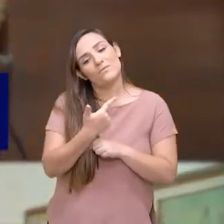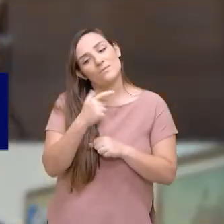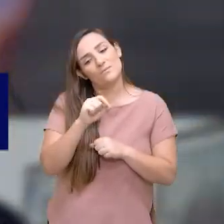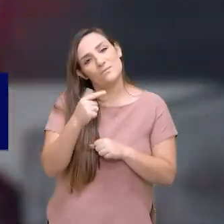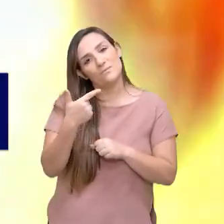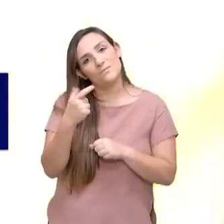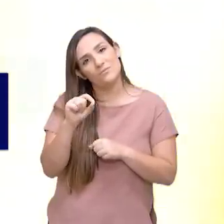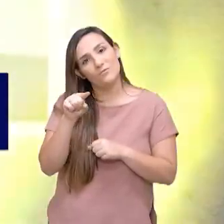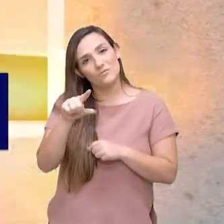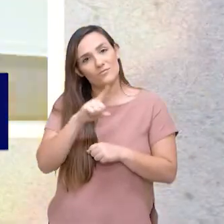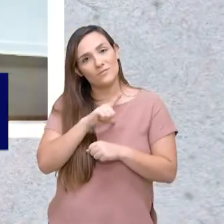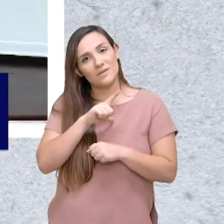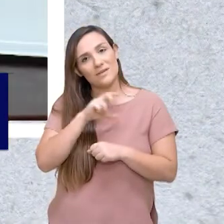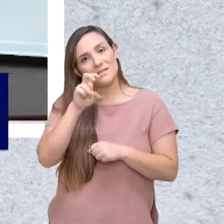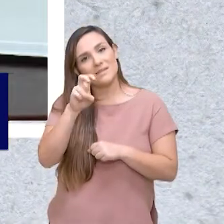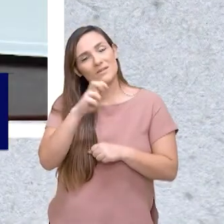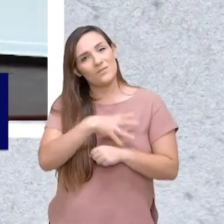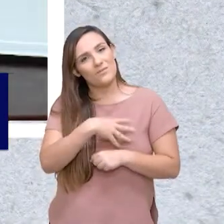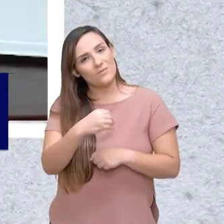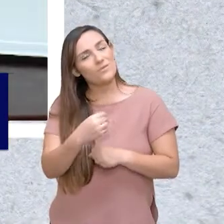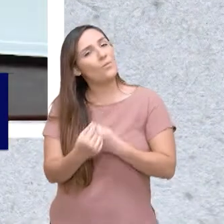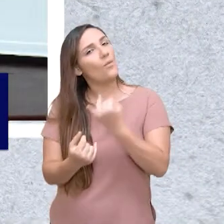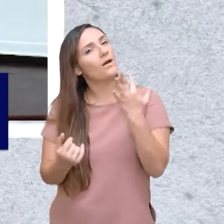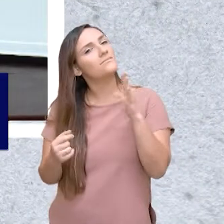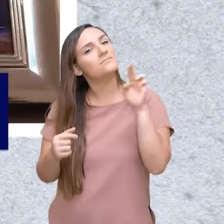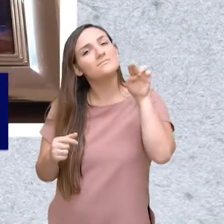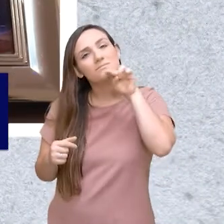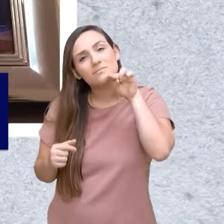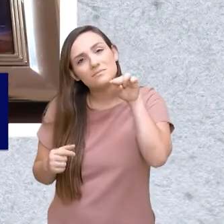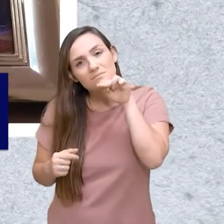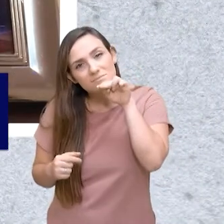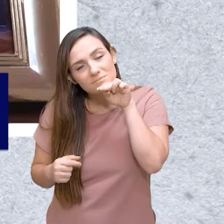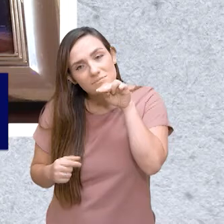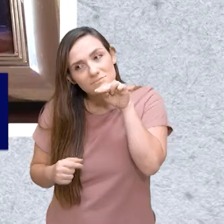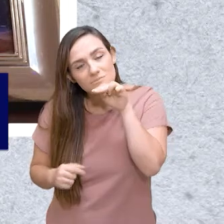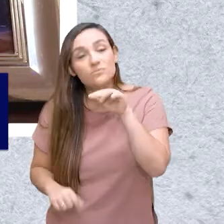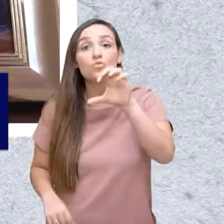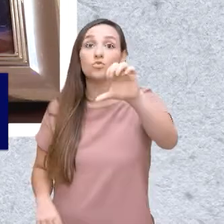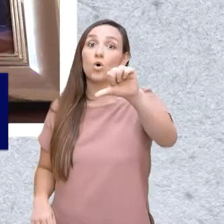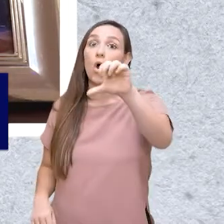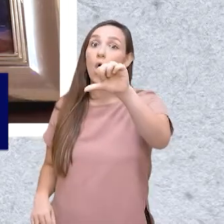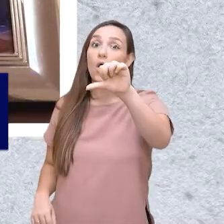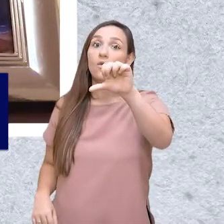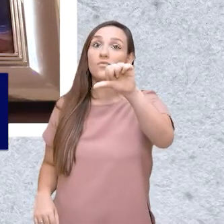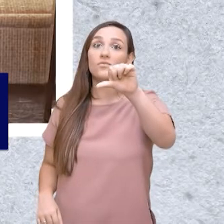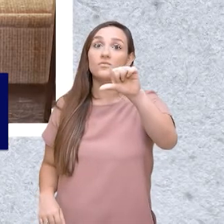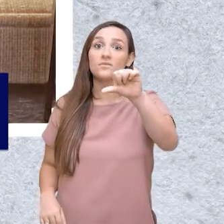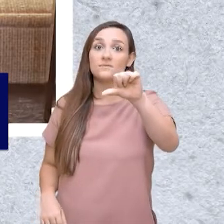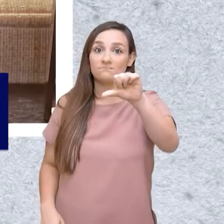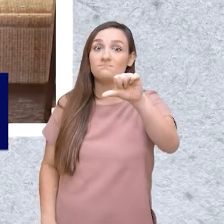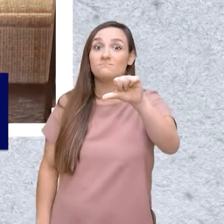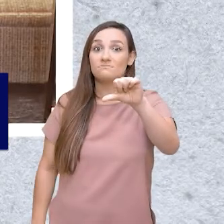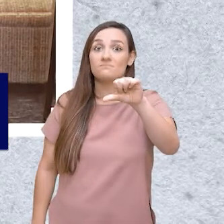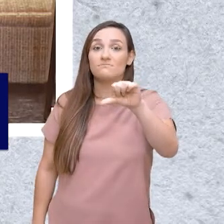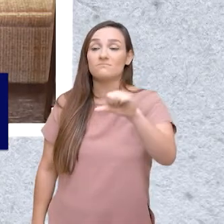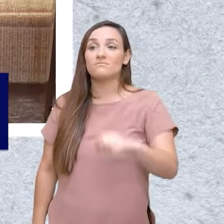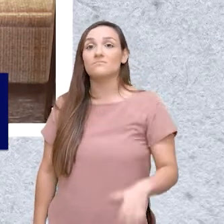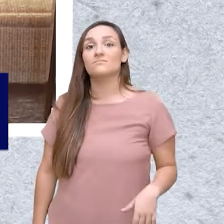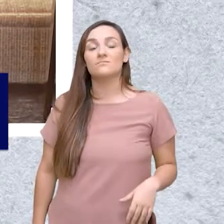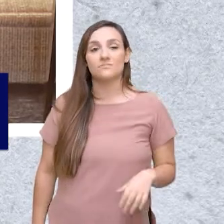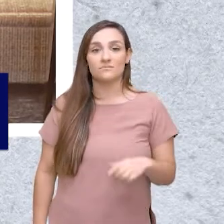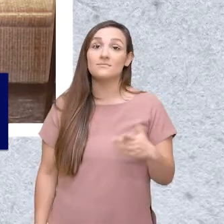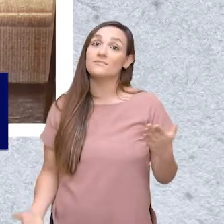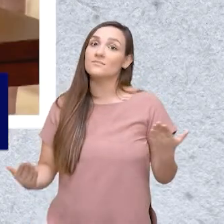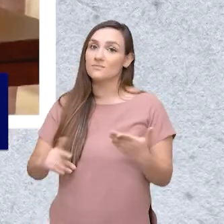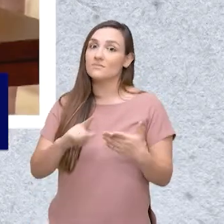teve 5 filhos. Quantos netos? 9 netos. E bisneto também?